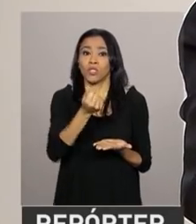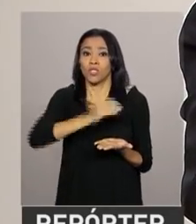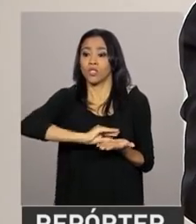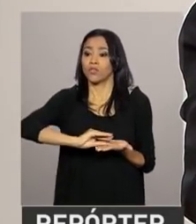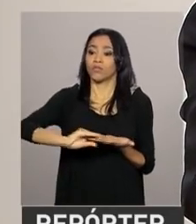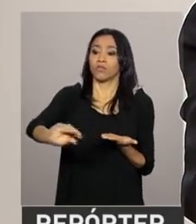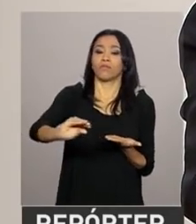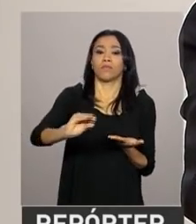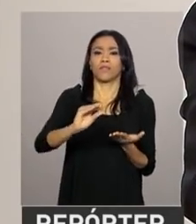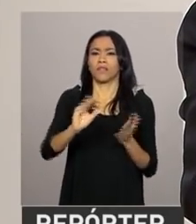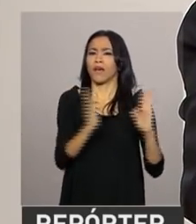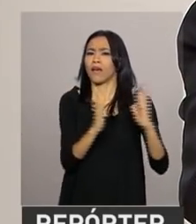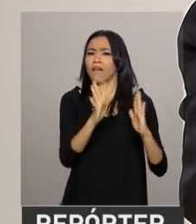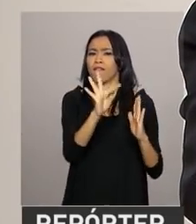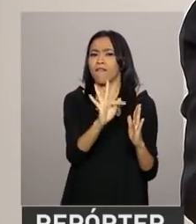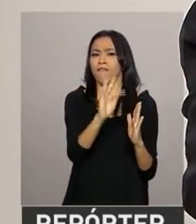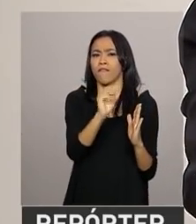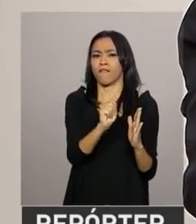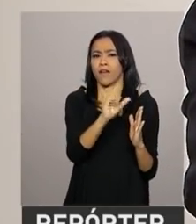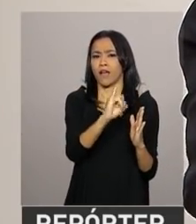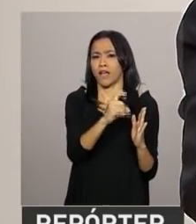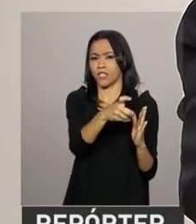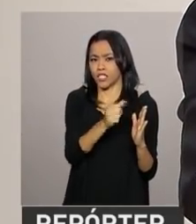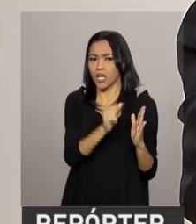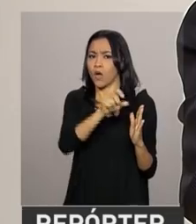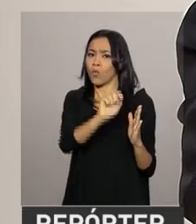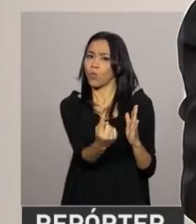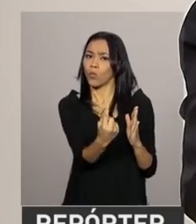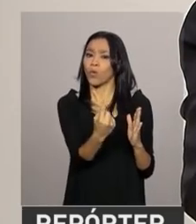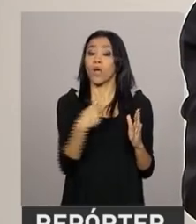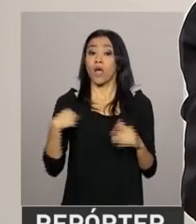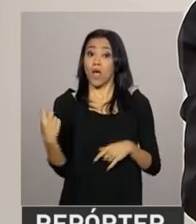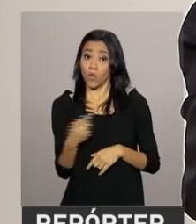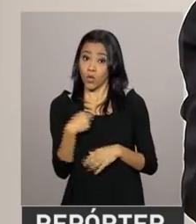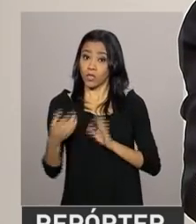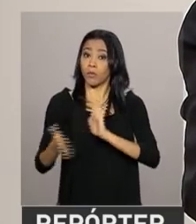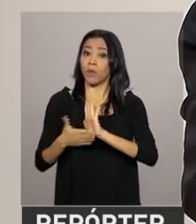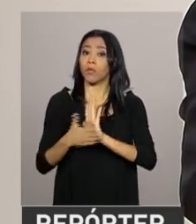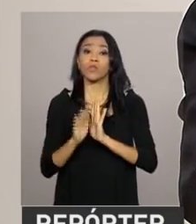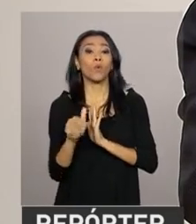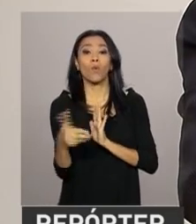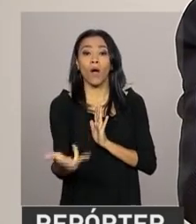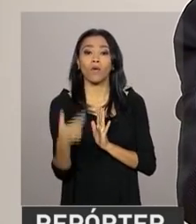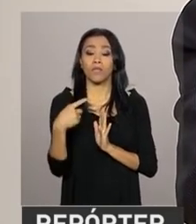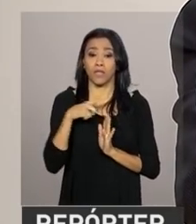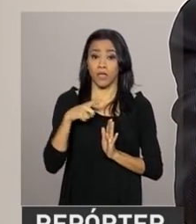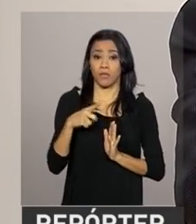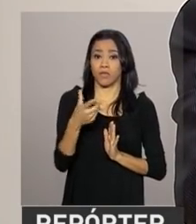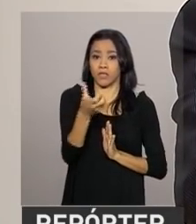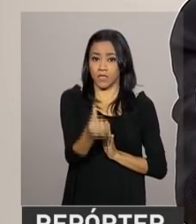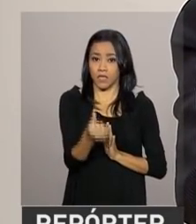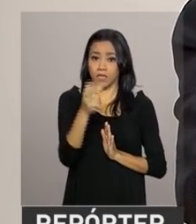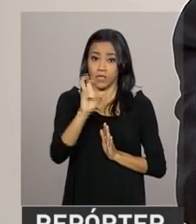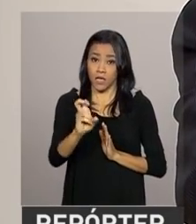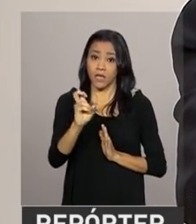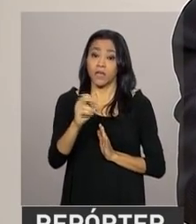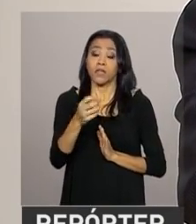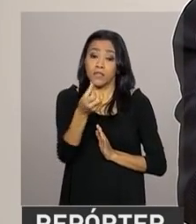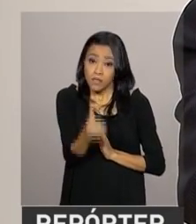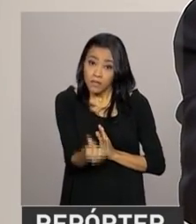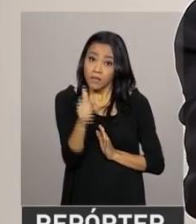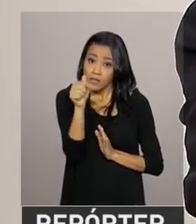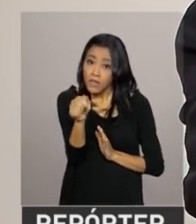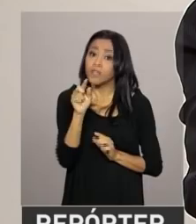Vida da faixa 1. Qual o propósito nosso agora? Nós temos 67 mil unidades